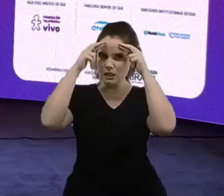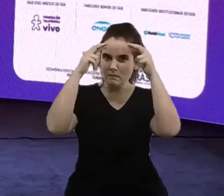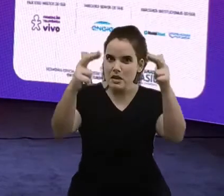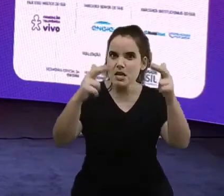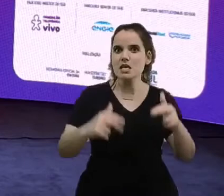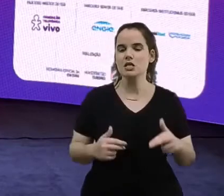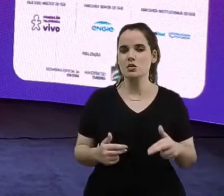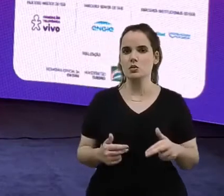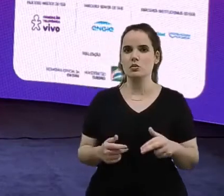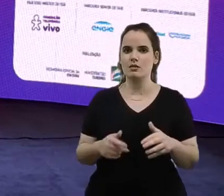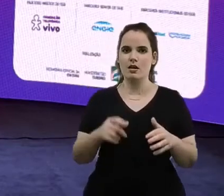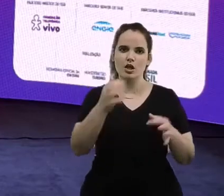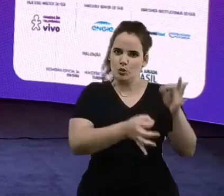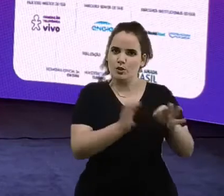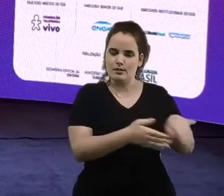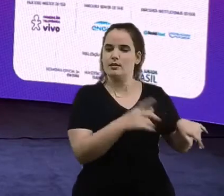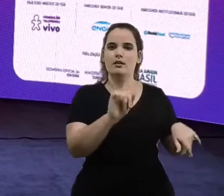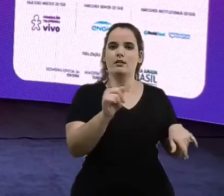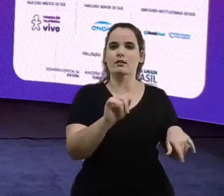sendo